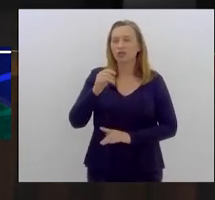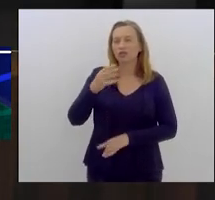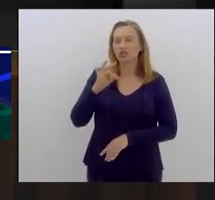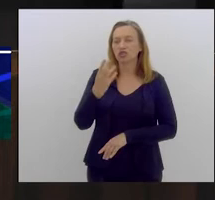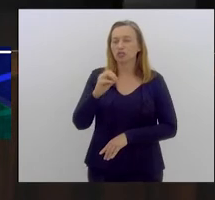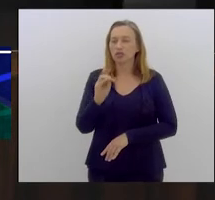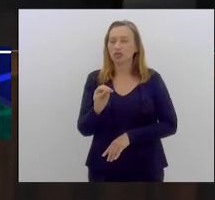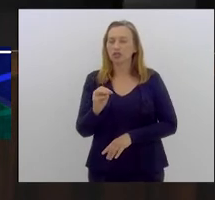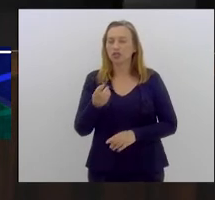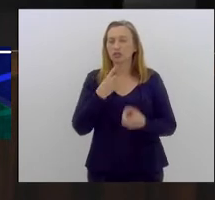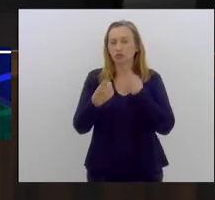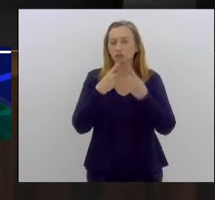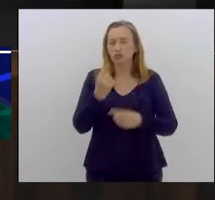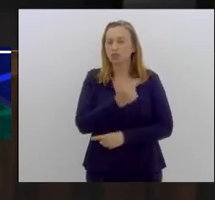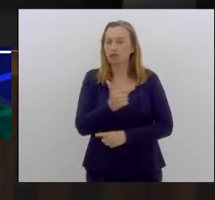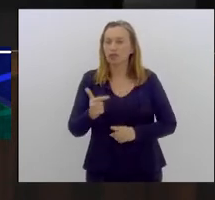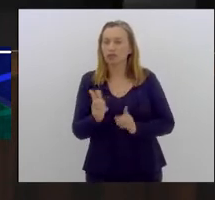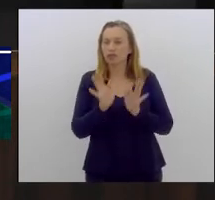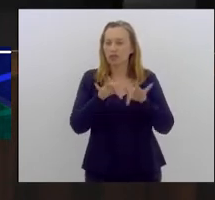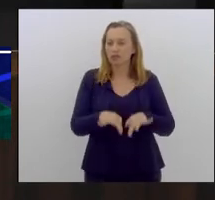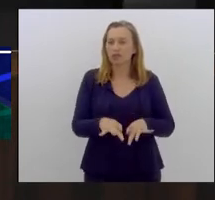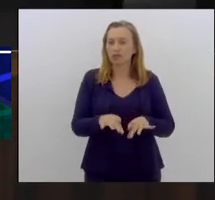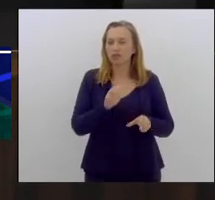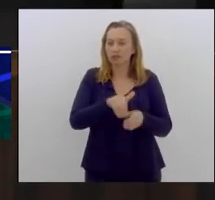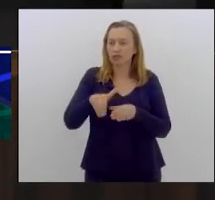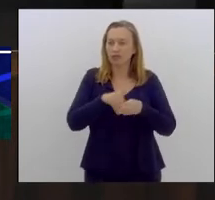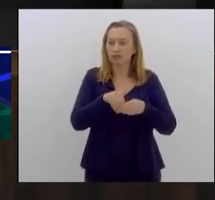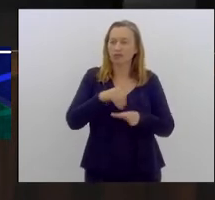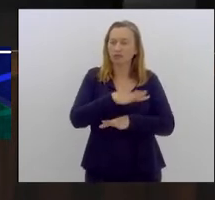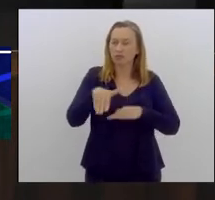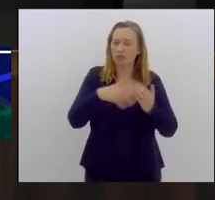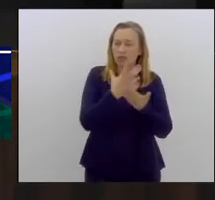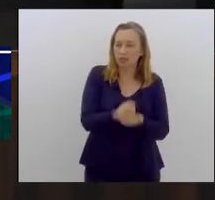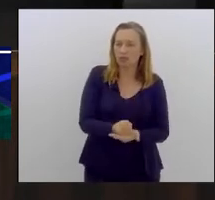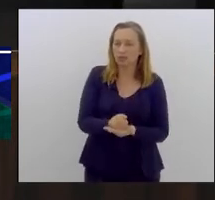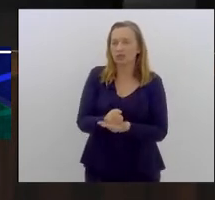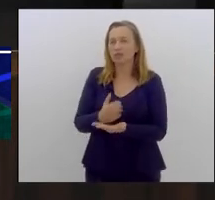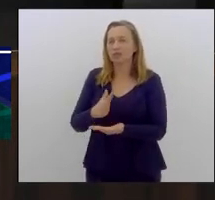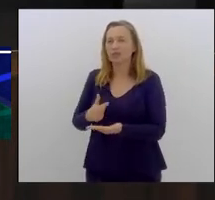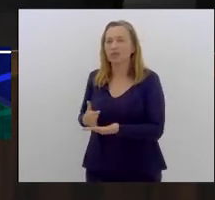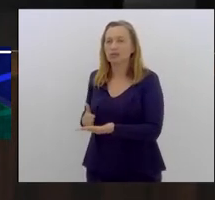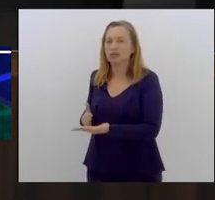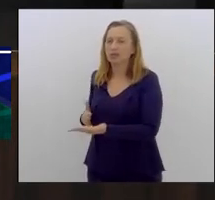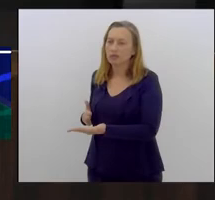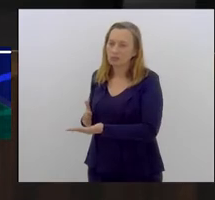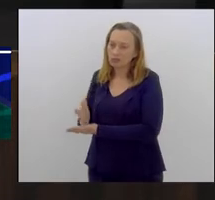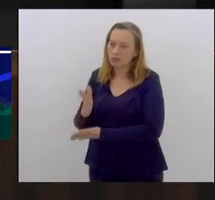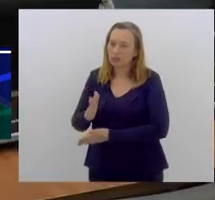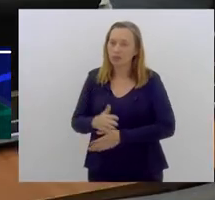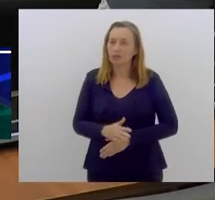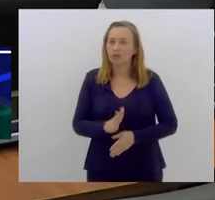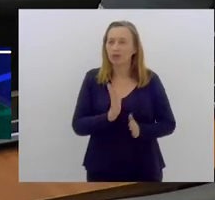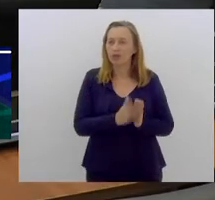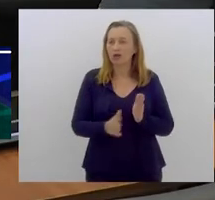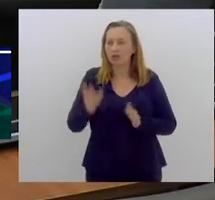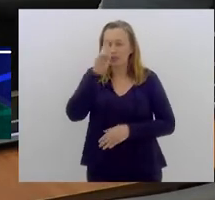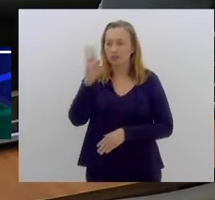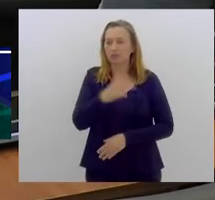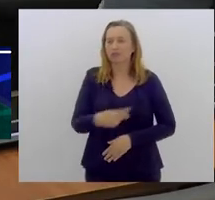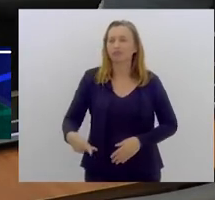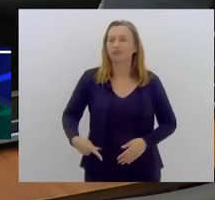Em discussão, não havendo quem queira discutir, encerra a discussão, em votação, os senhores que aprovam, permaneçam como estão. Questão de ordem, senhor